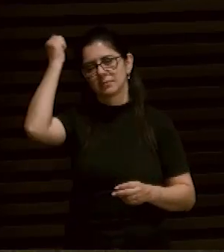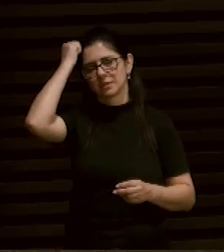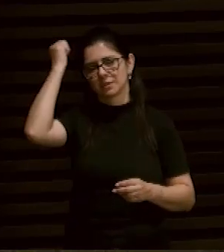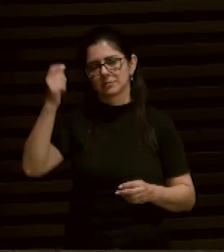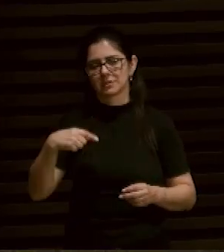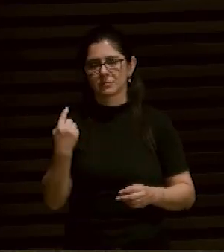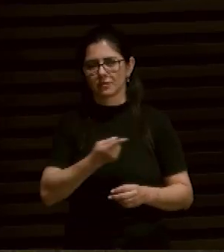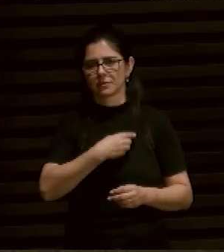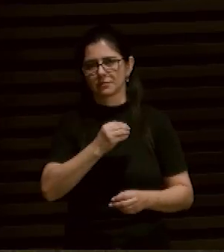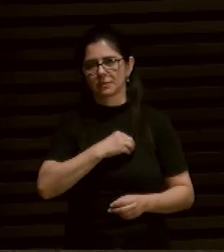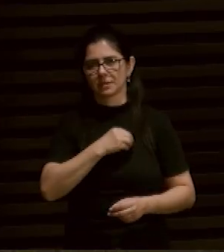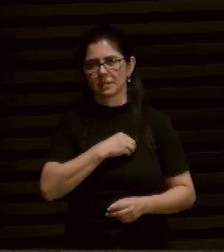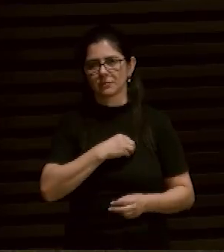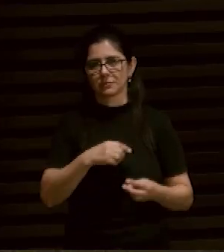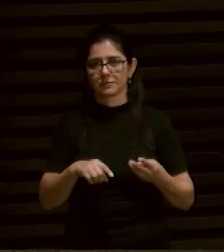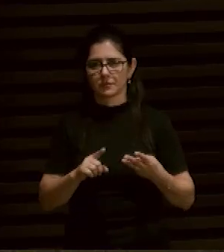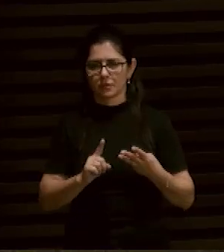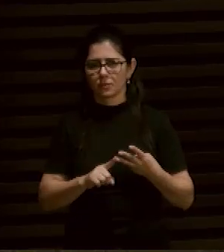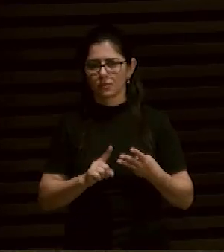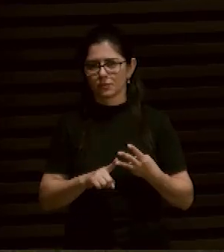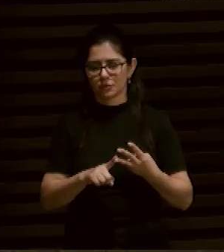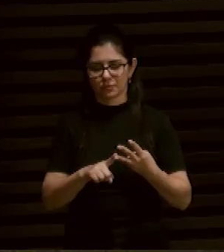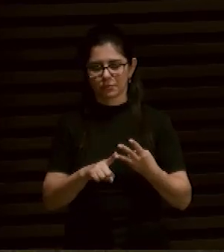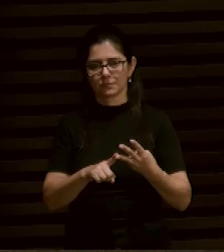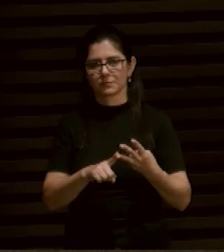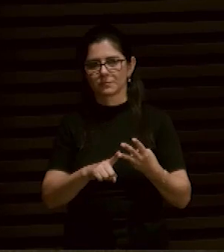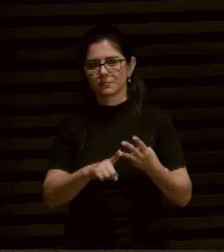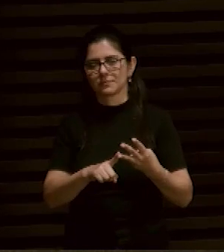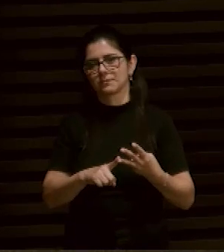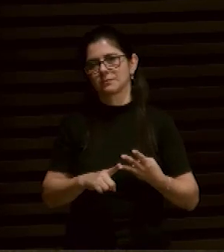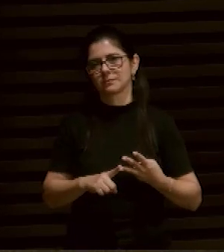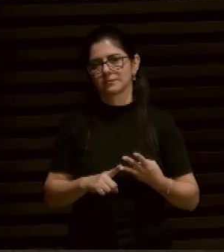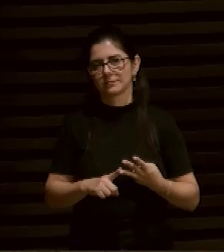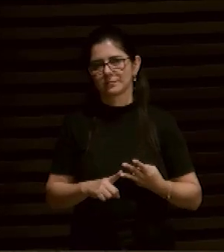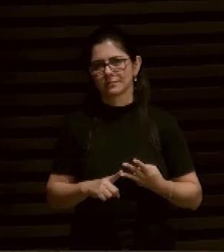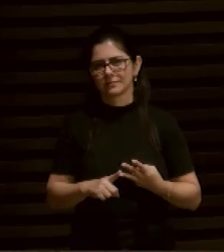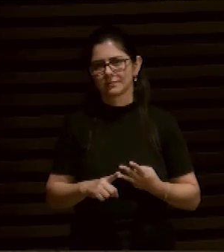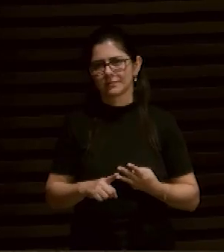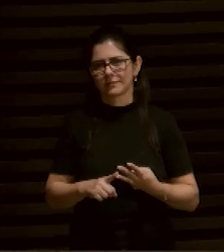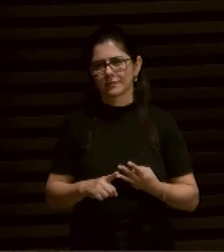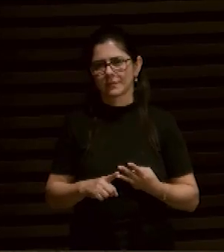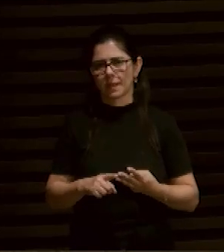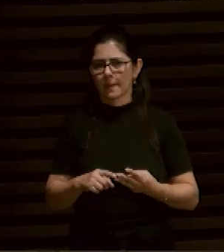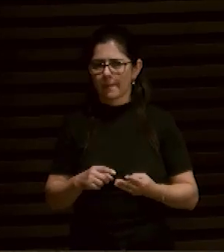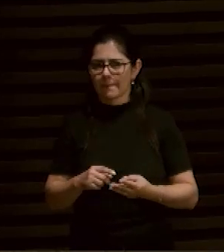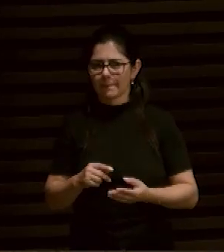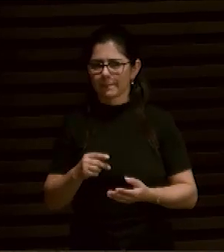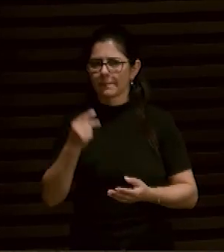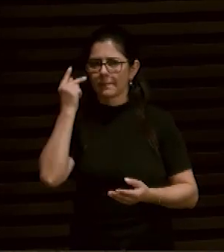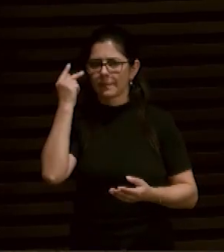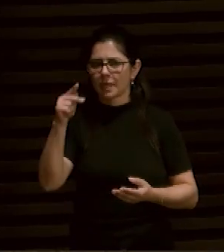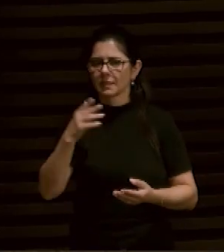meus irmãos, o último ponto, que, na verdade, para mim, esse é o ápice de todo